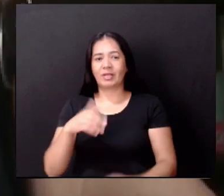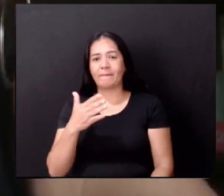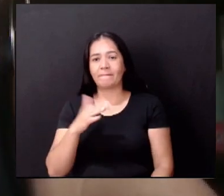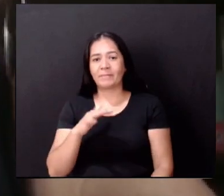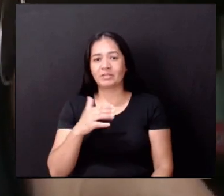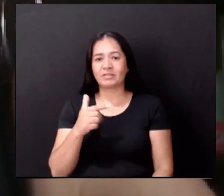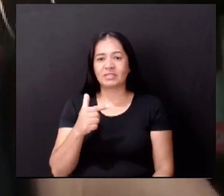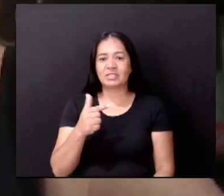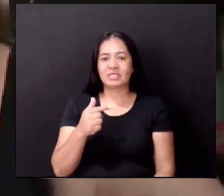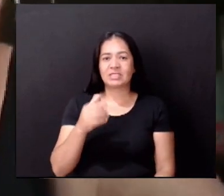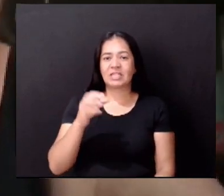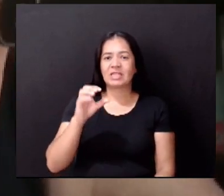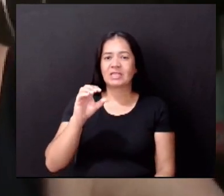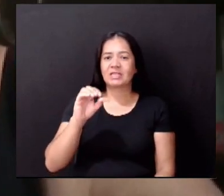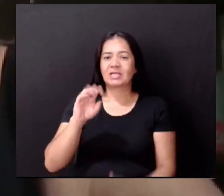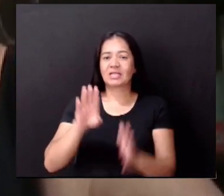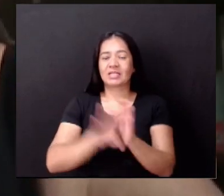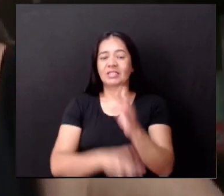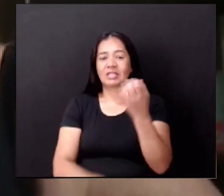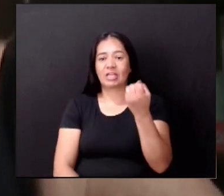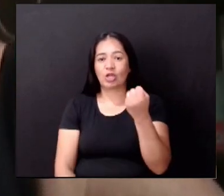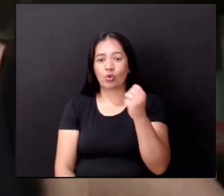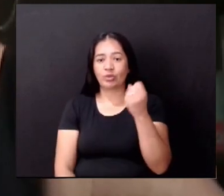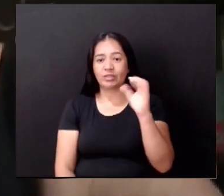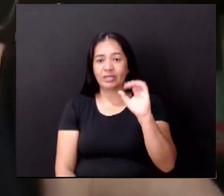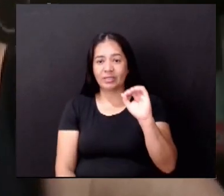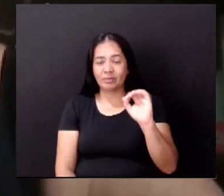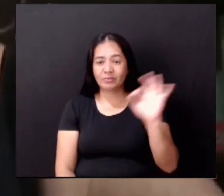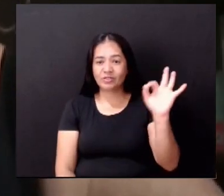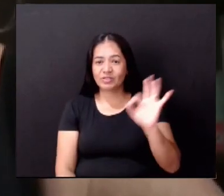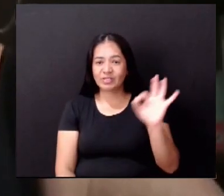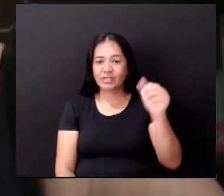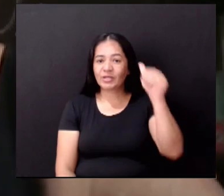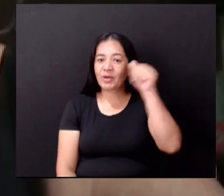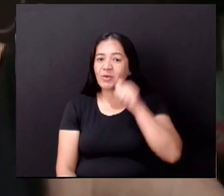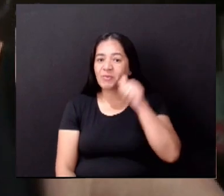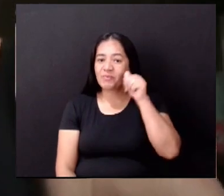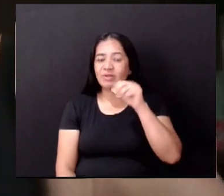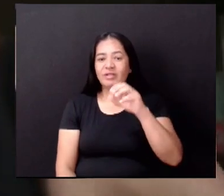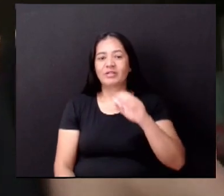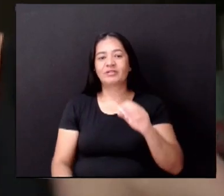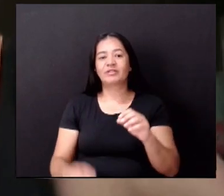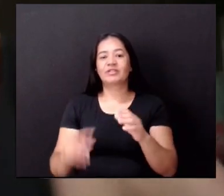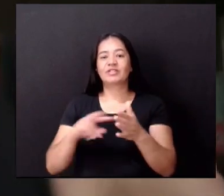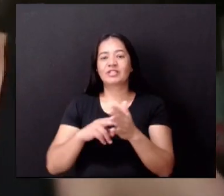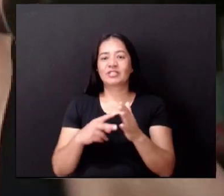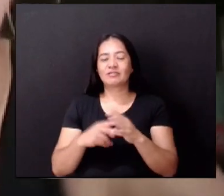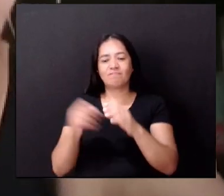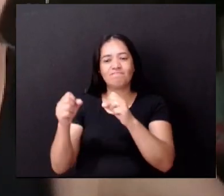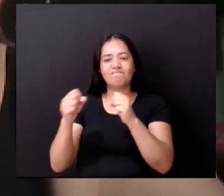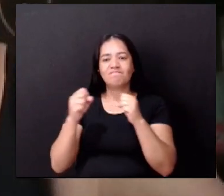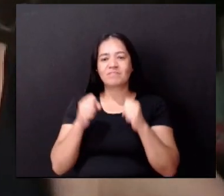a gente tem por volta de 70%, 80% de mulheres. Então, ela gera